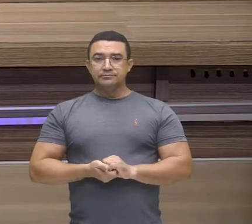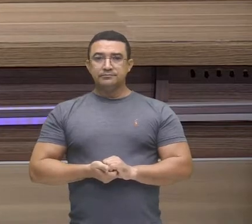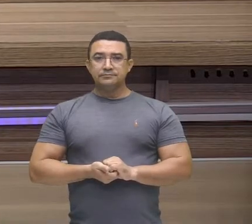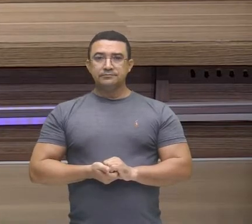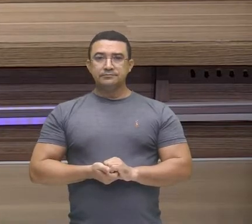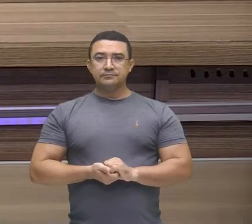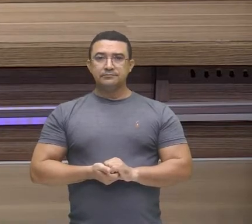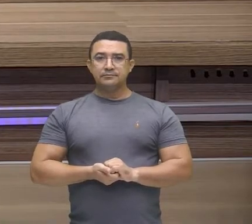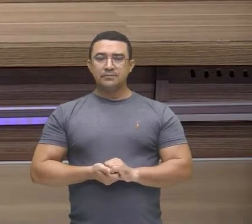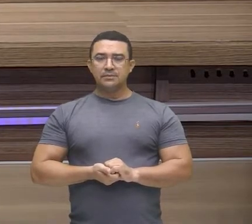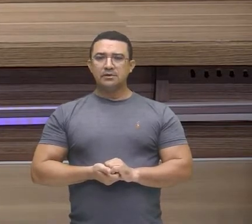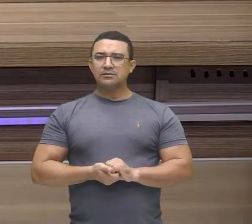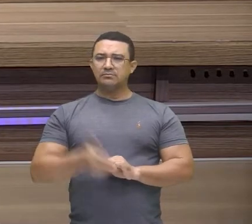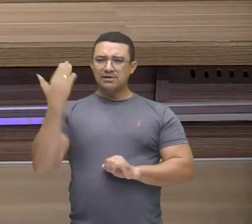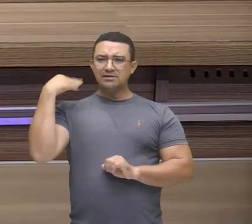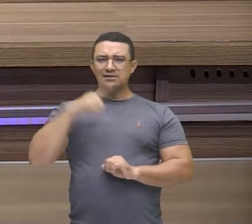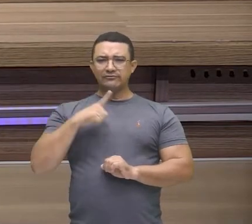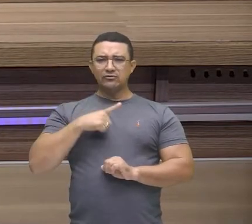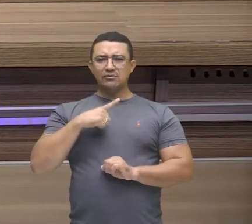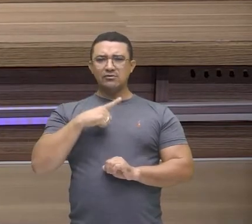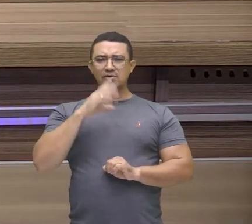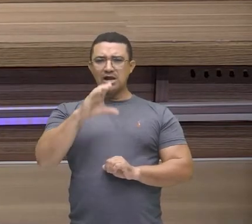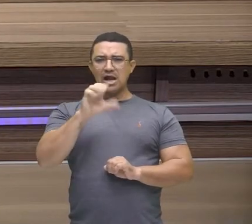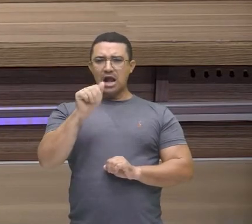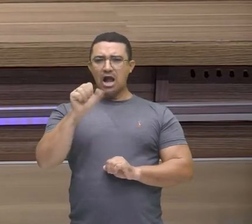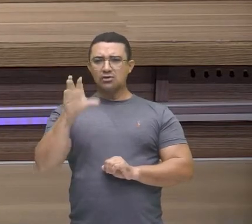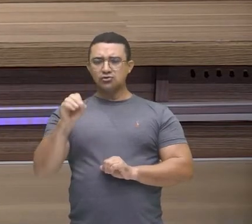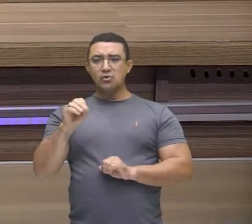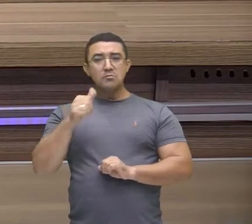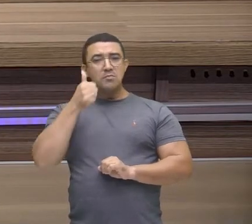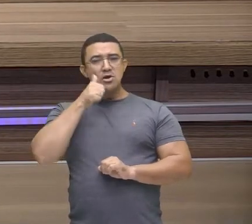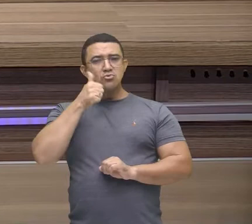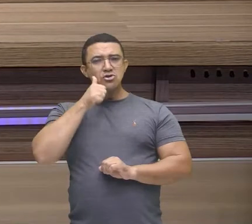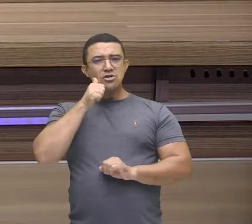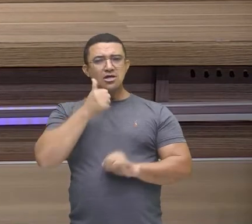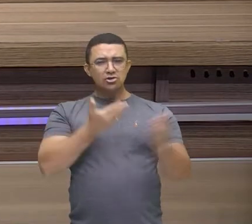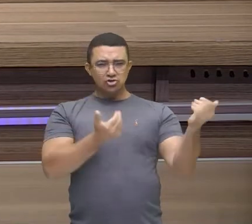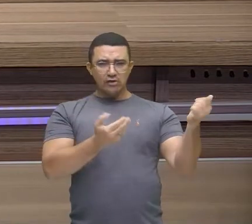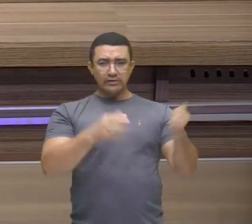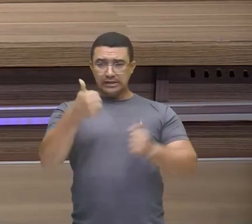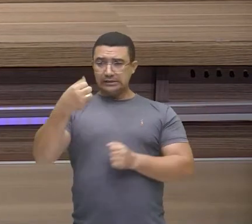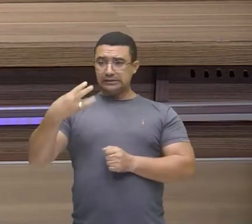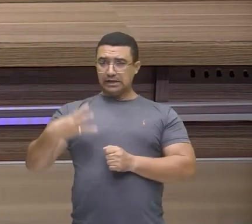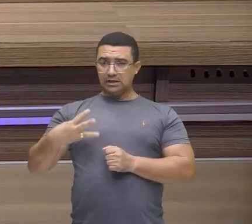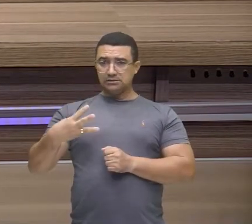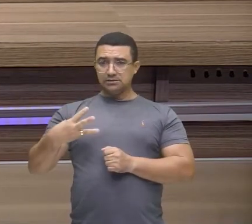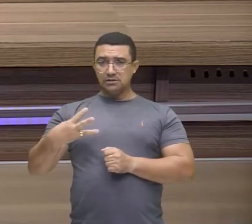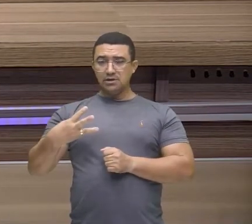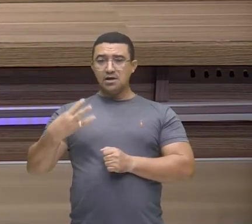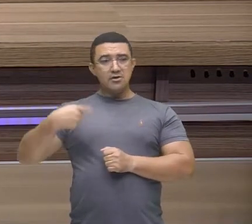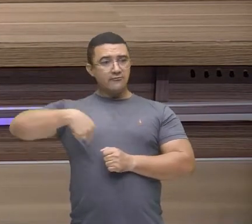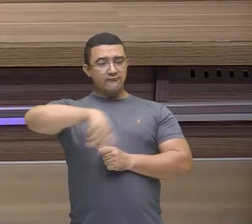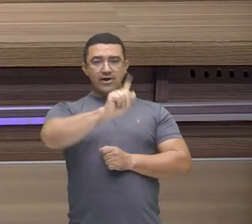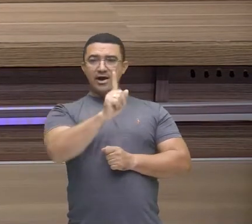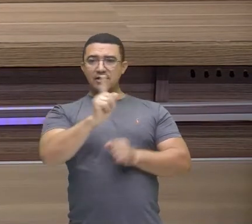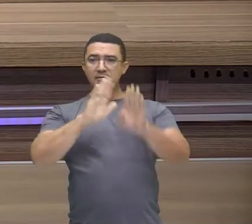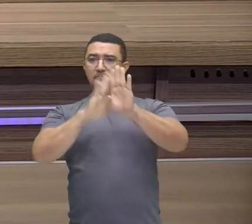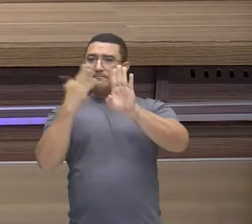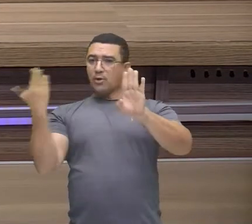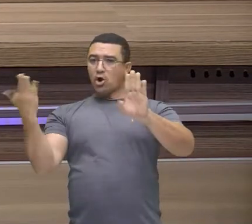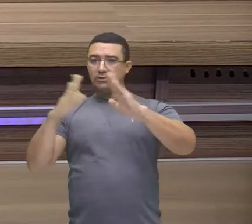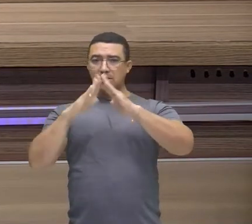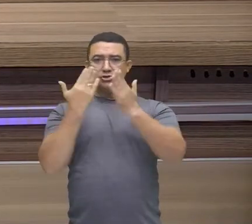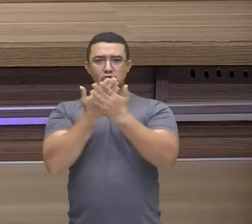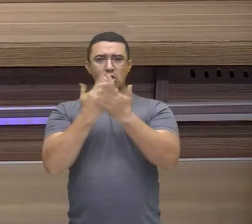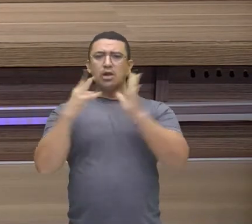Nós teve um caso de uma criança, ou de um adolescente de 13 anos, né, ela sai no portão da escola com todos os alunos